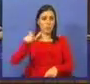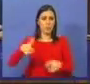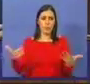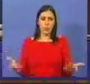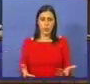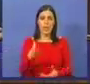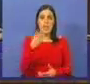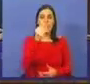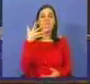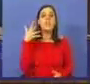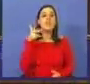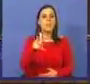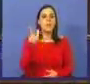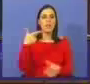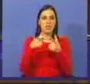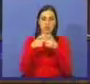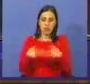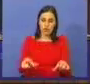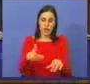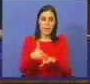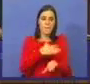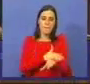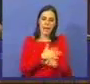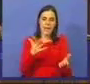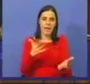chegam a 10 mil euros de cheque